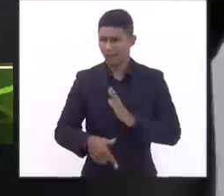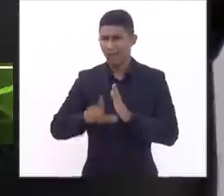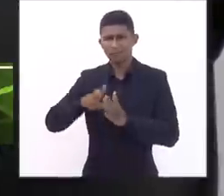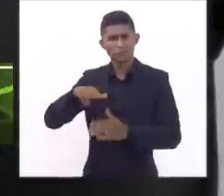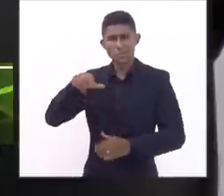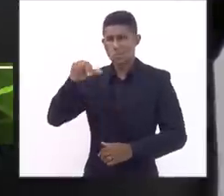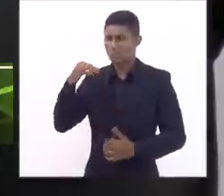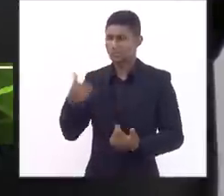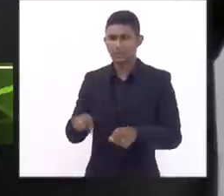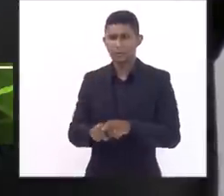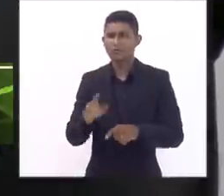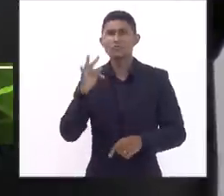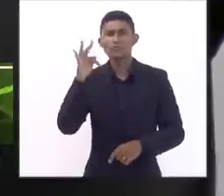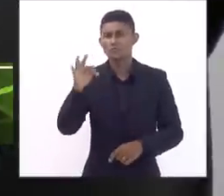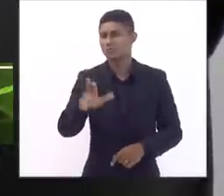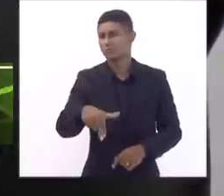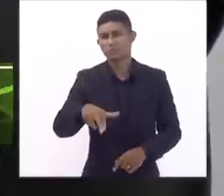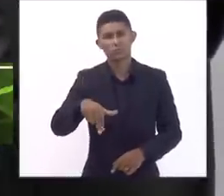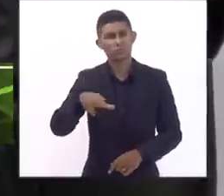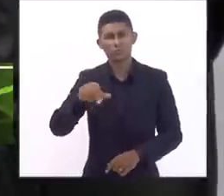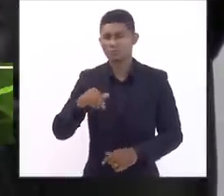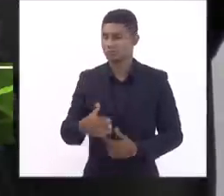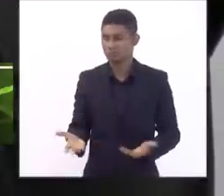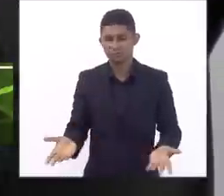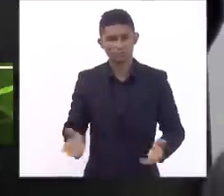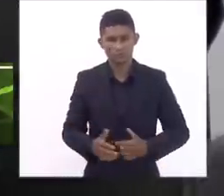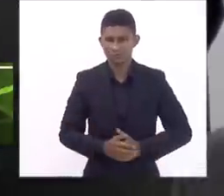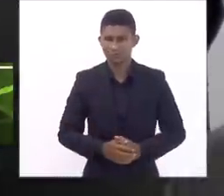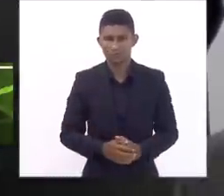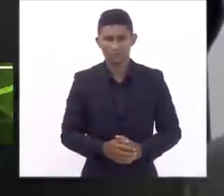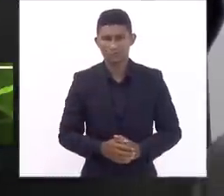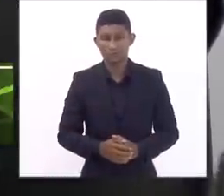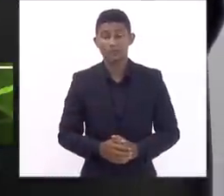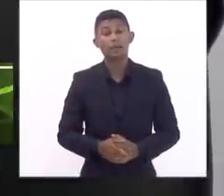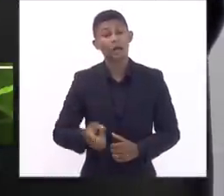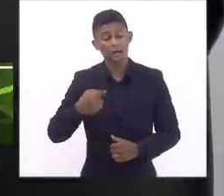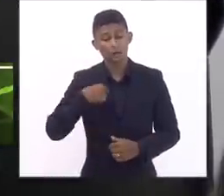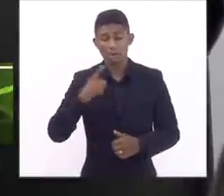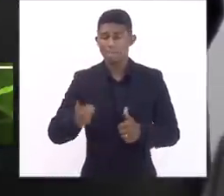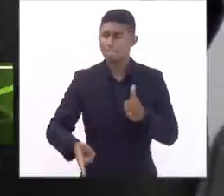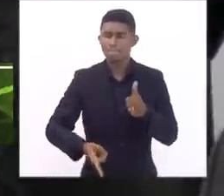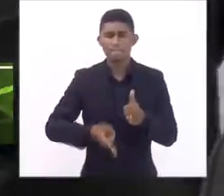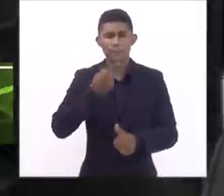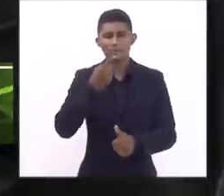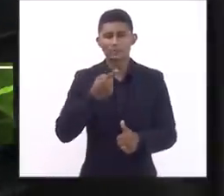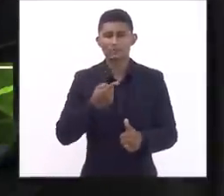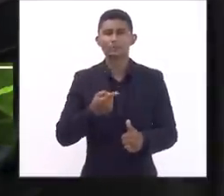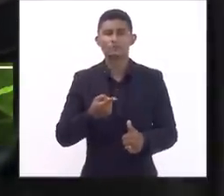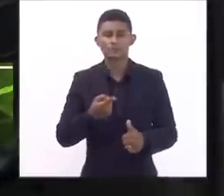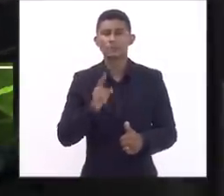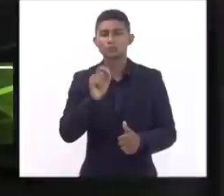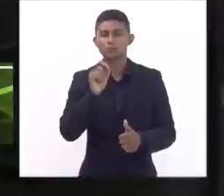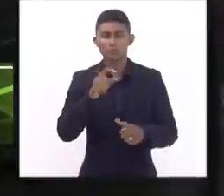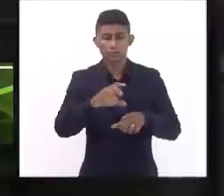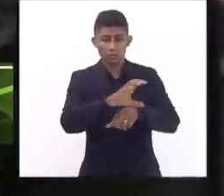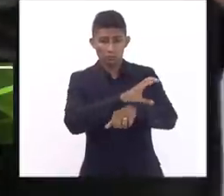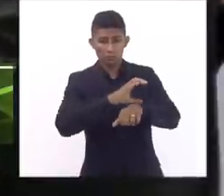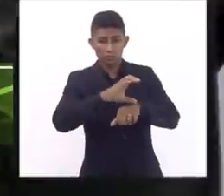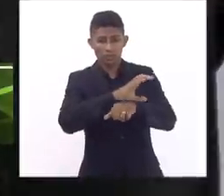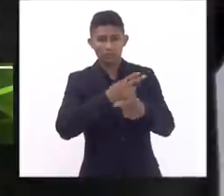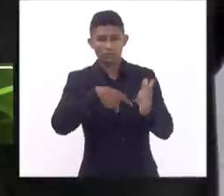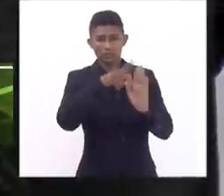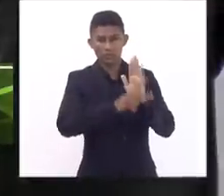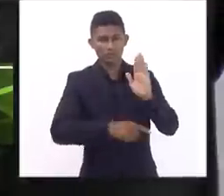fazer. Deputado Mink é testemunho. Jamais faria isso. E eu fui o primeiro, junto com o deputado Gustavo Schmidt, a defender a constitucionalidade do projeto.